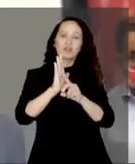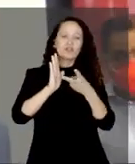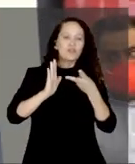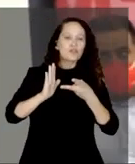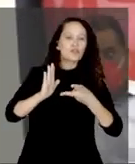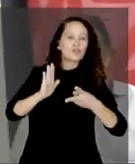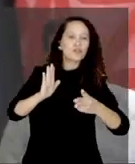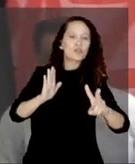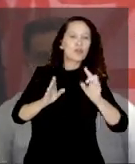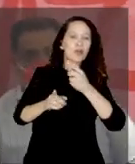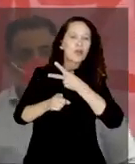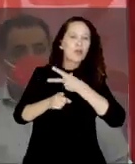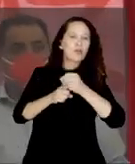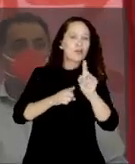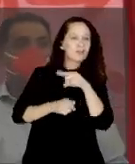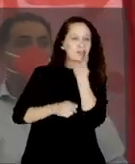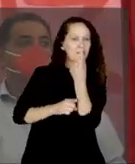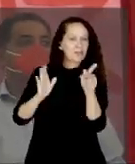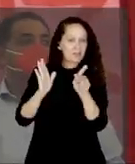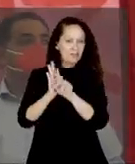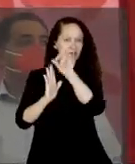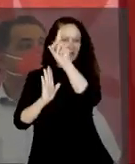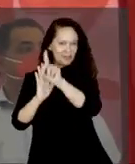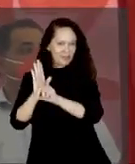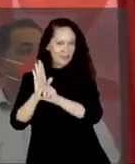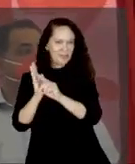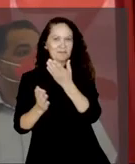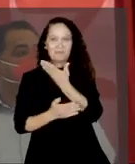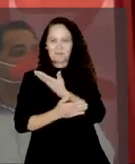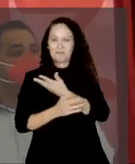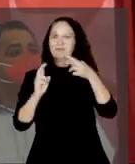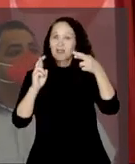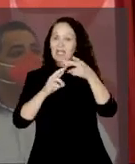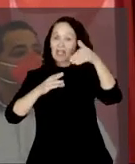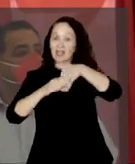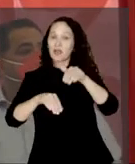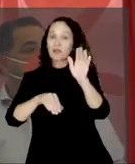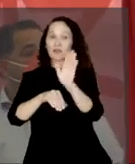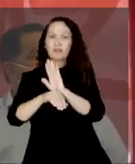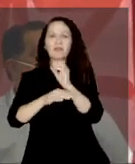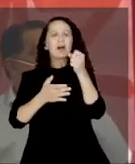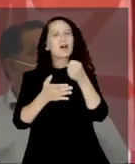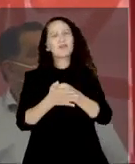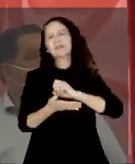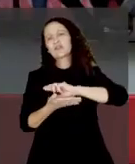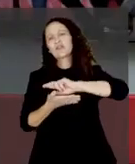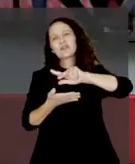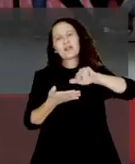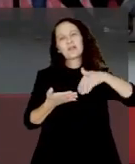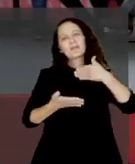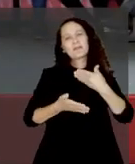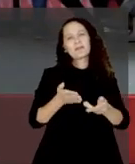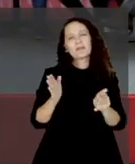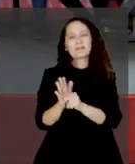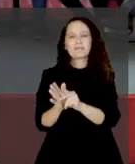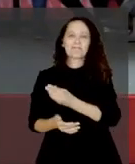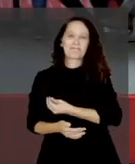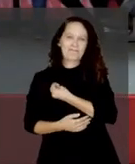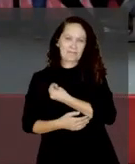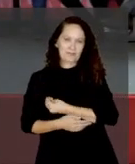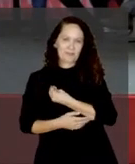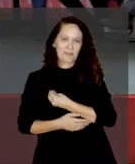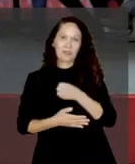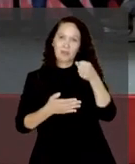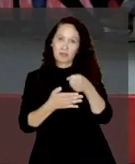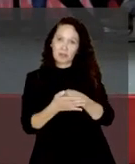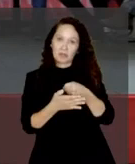companheiros e companheiras, de ossadas que ainda estão lá da Vala